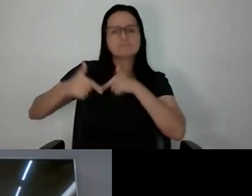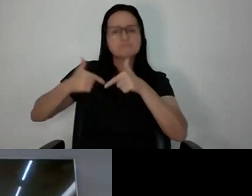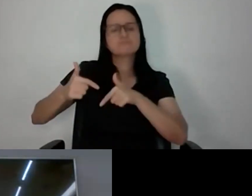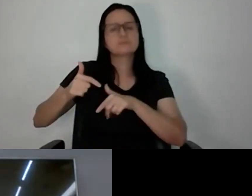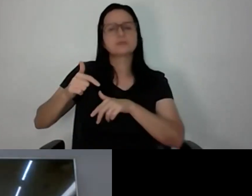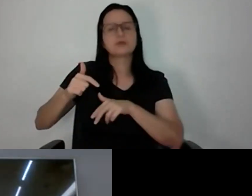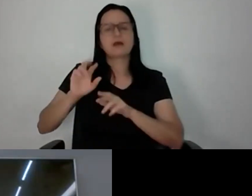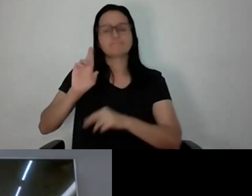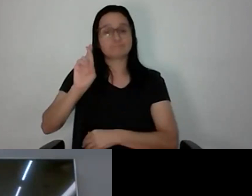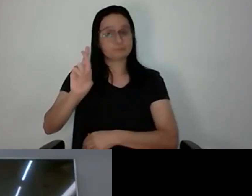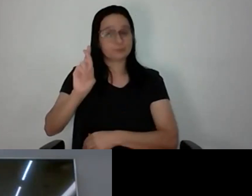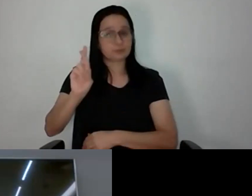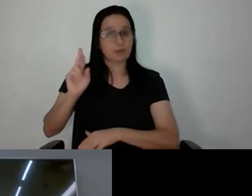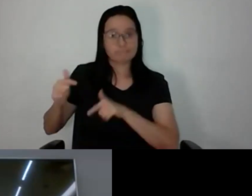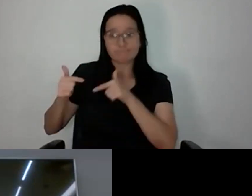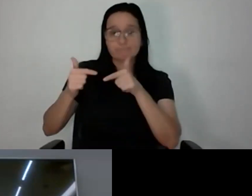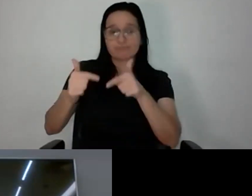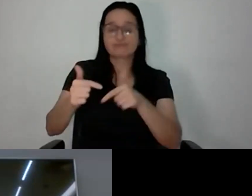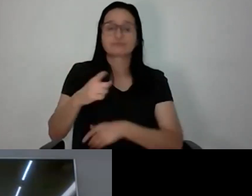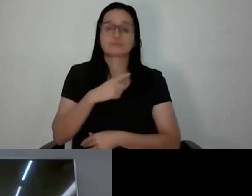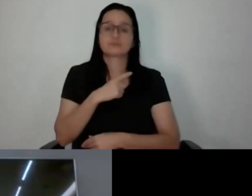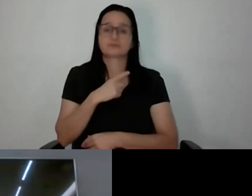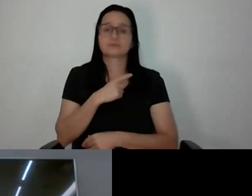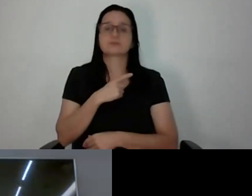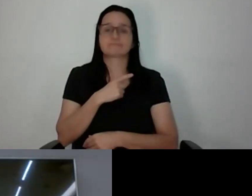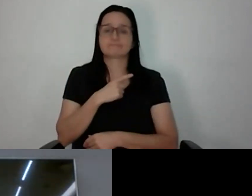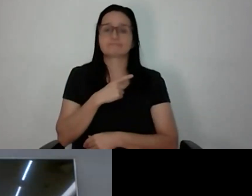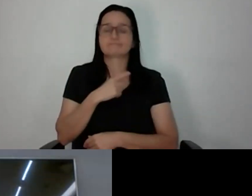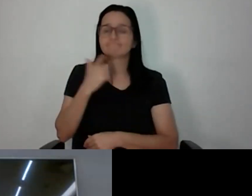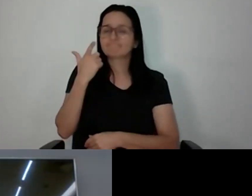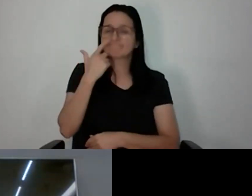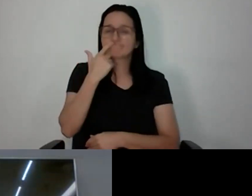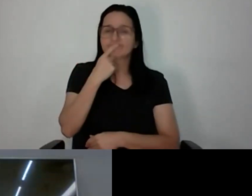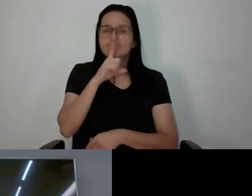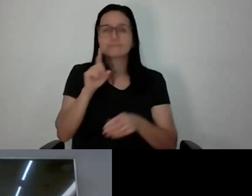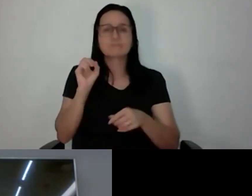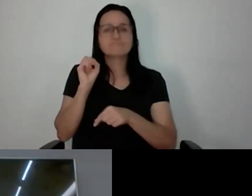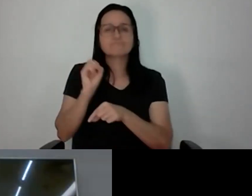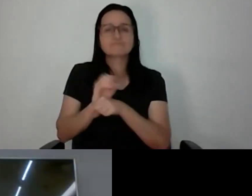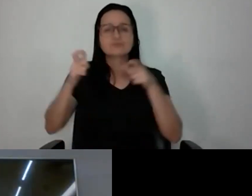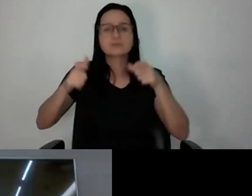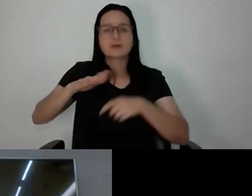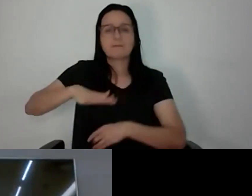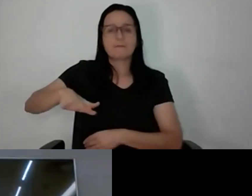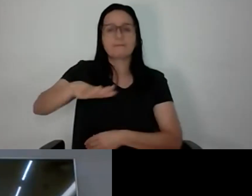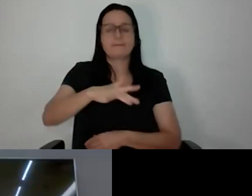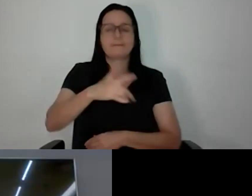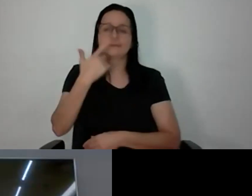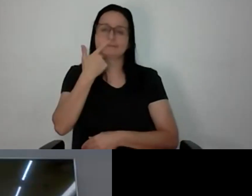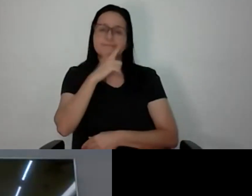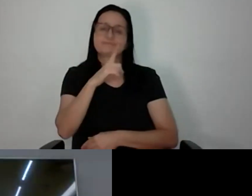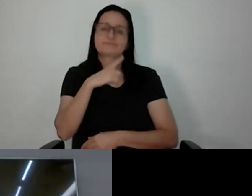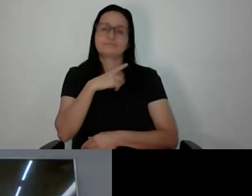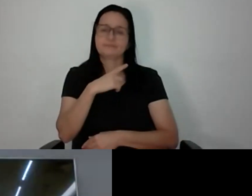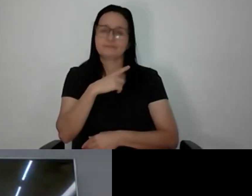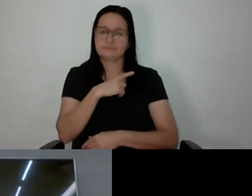firme, a gente fala. Ele tem um espaço, ele ganha o seu espaço, na verdade. A matéria, o direito aplicado, a gente aprende